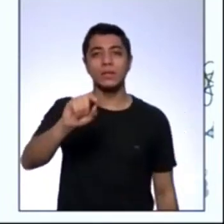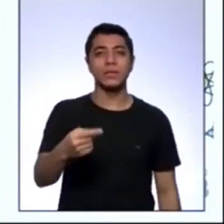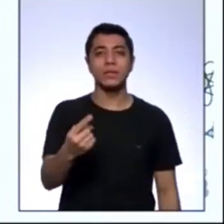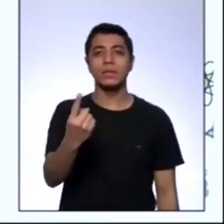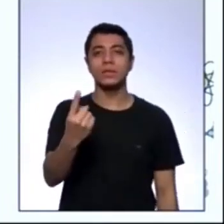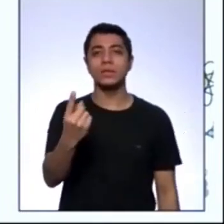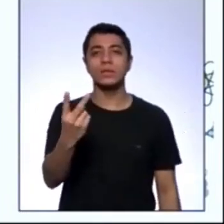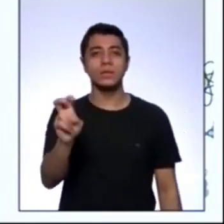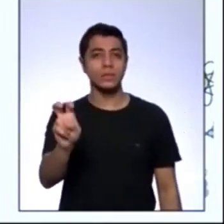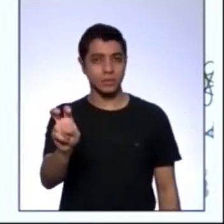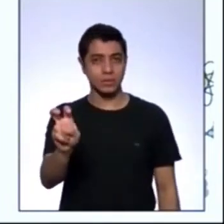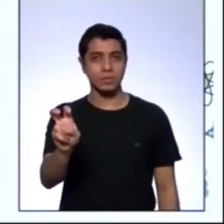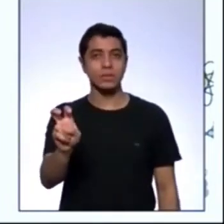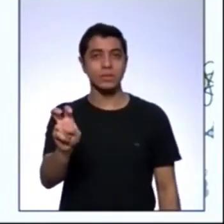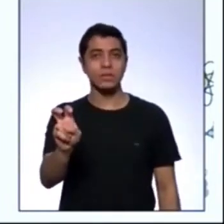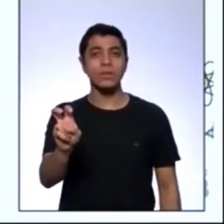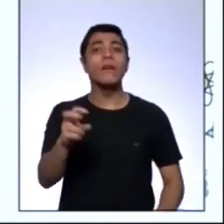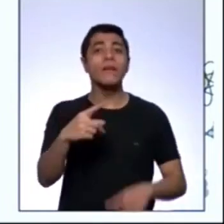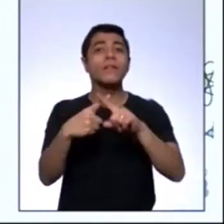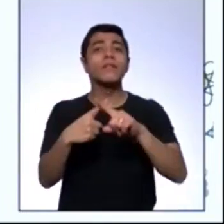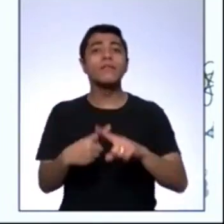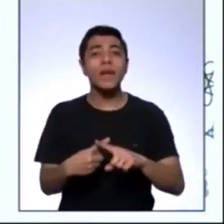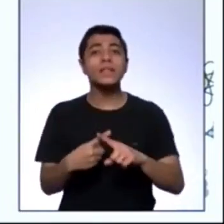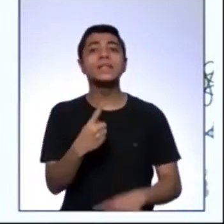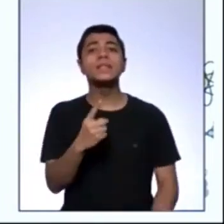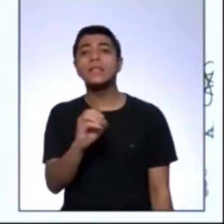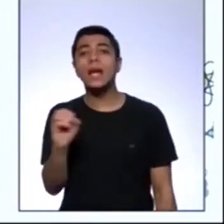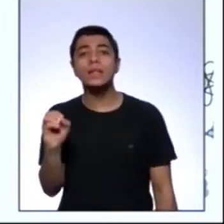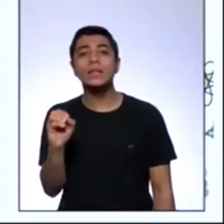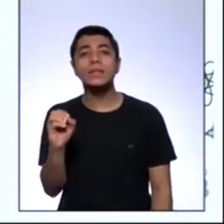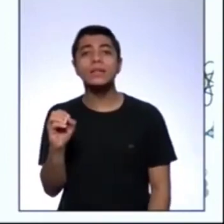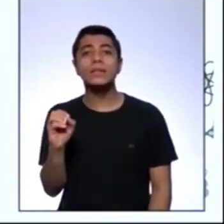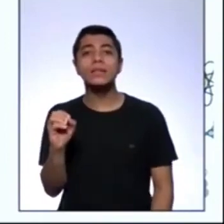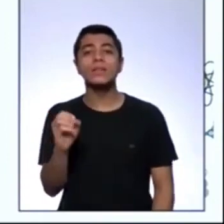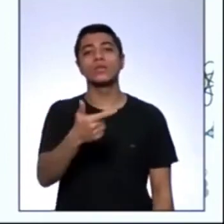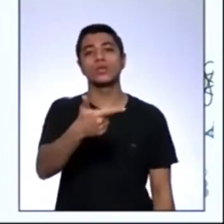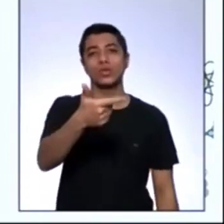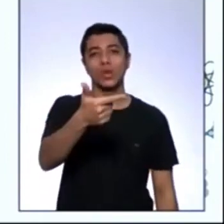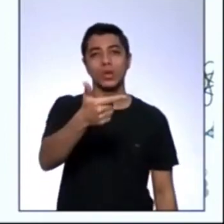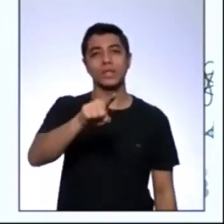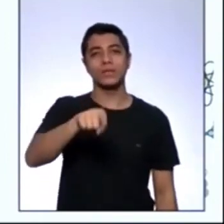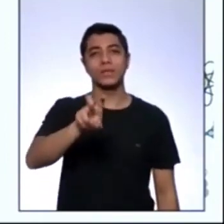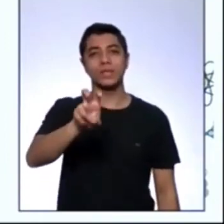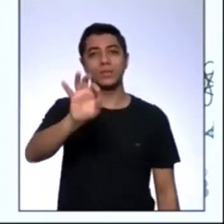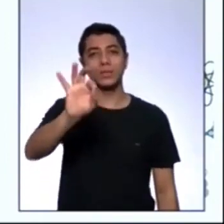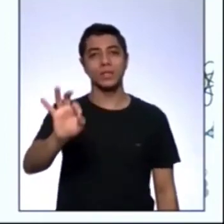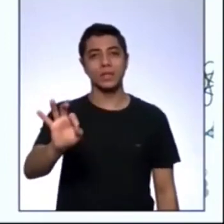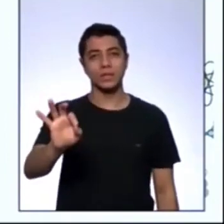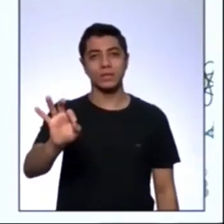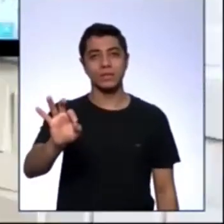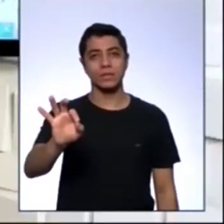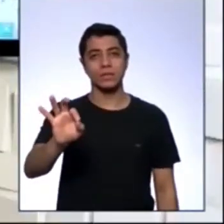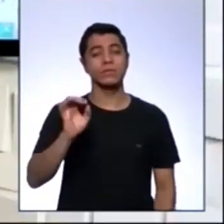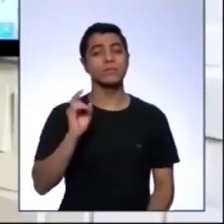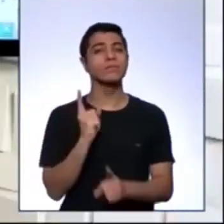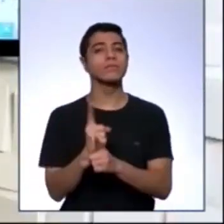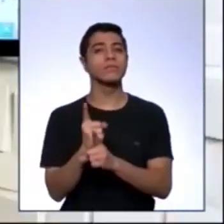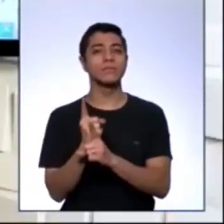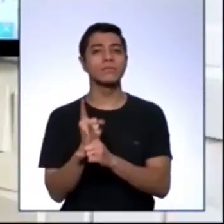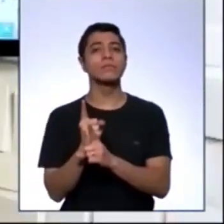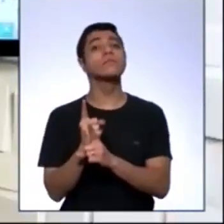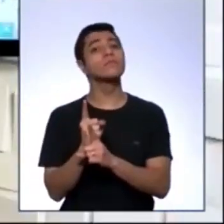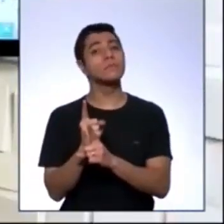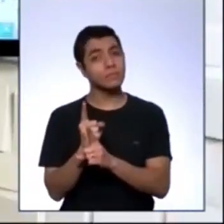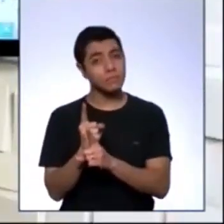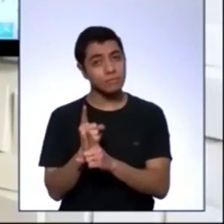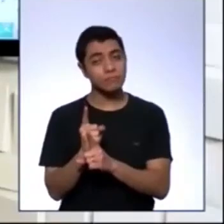por 100 vai dar 12 e meio por cento a 12 e meio